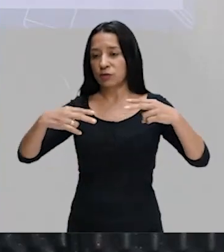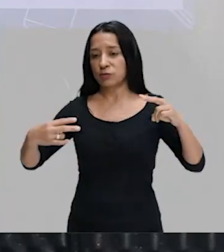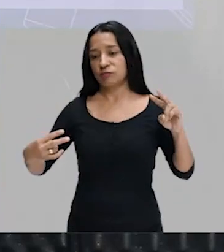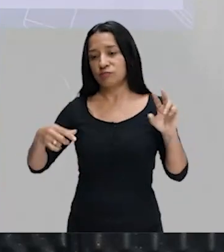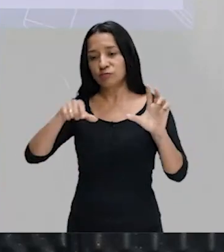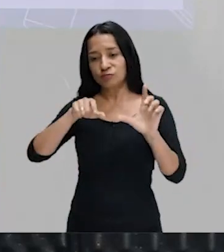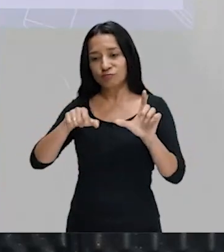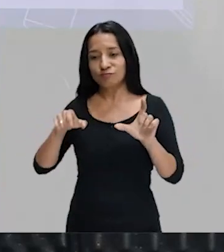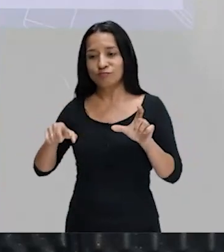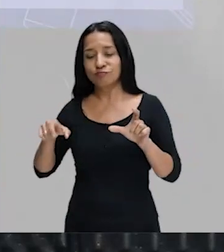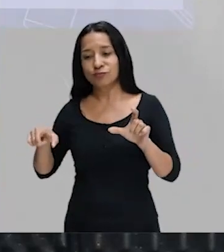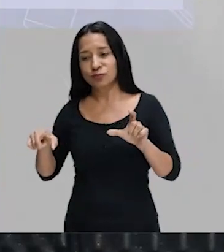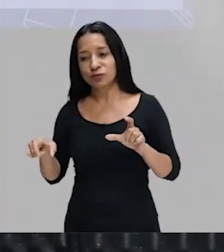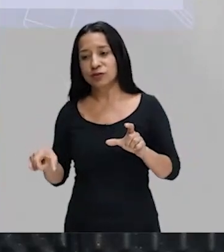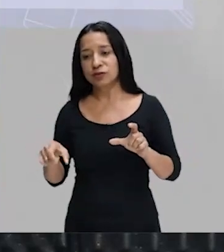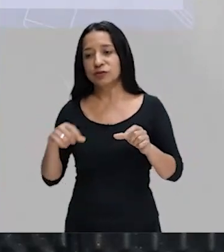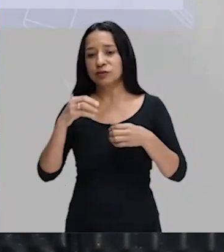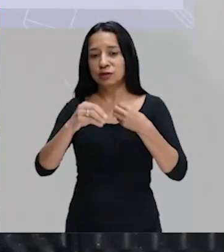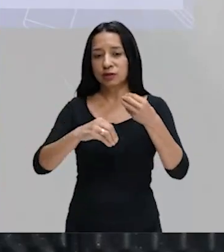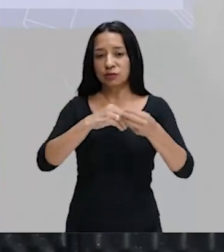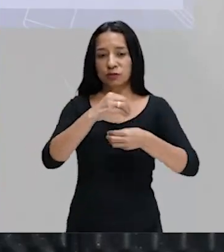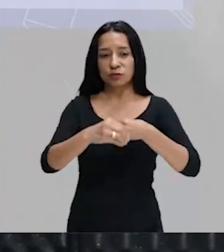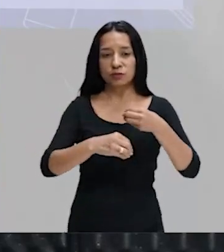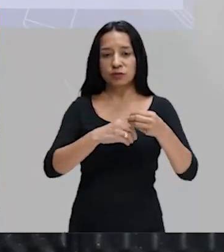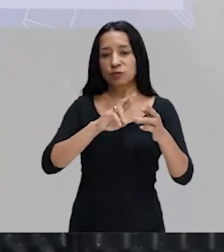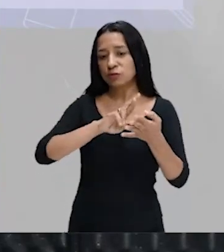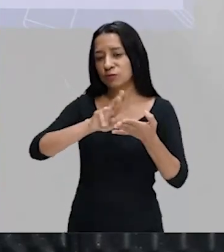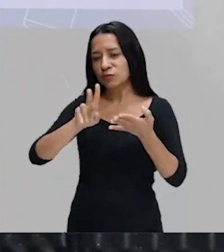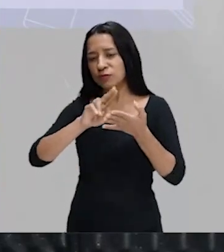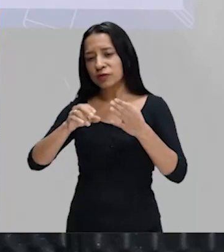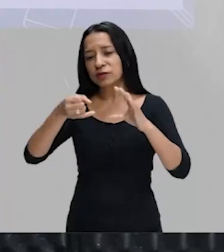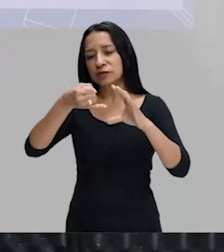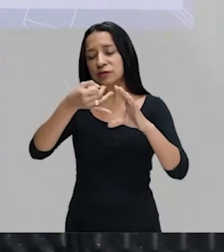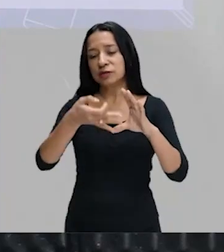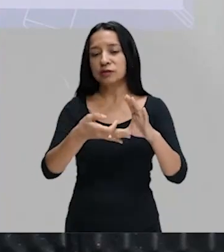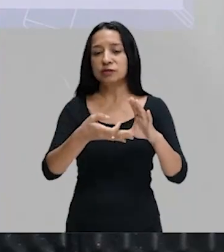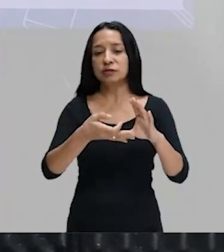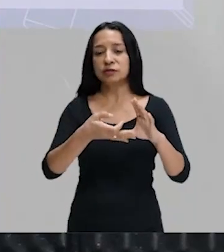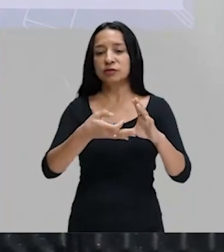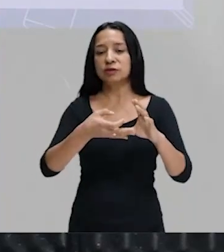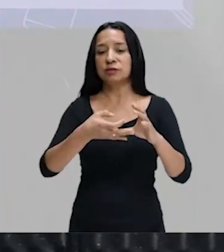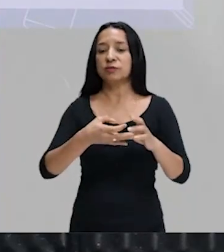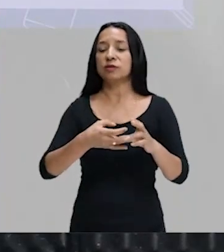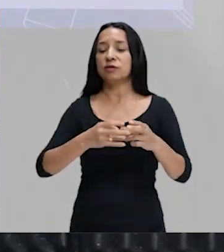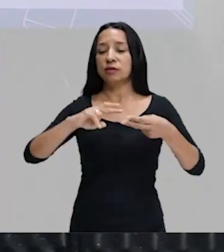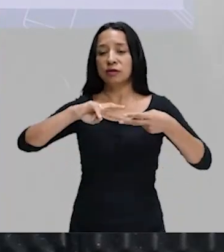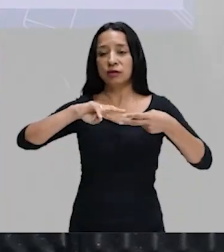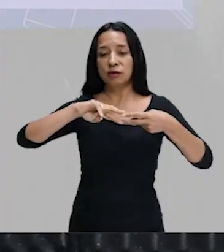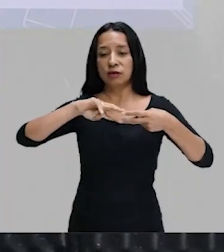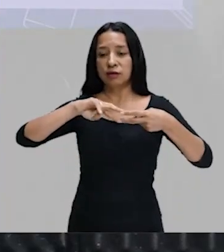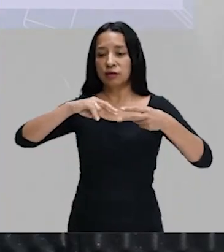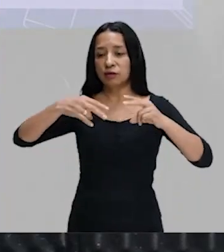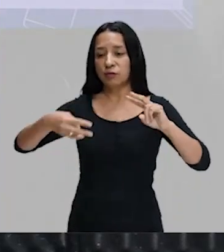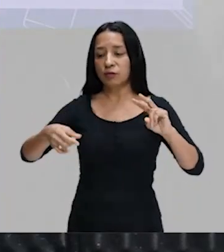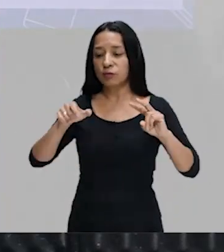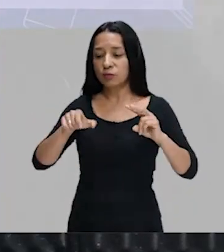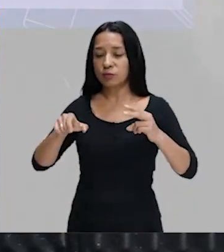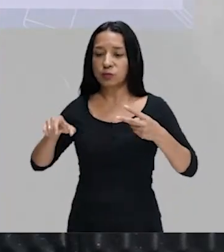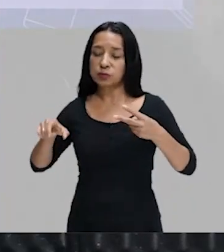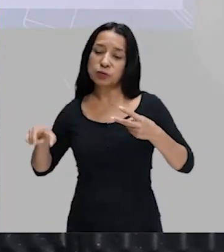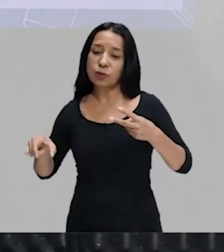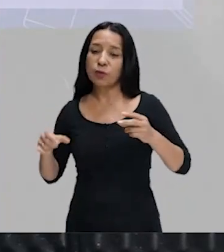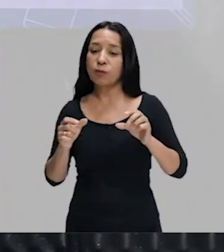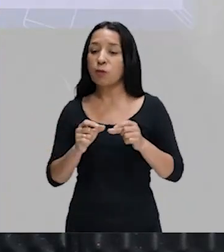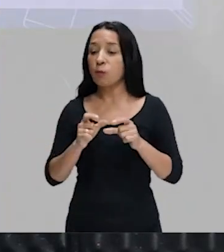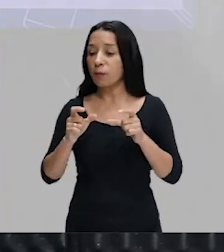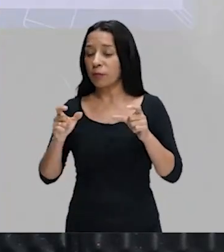na determinação de diversas características. É um cromossomo maior e, por ser um cromossomo maior,